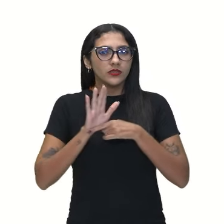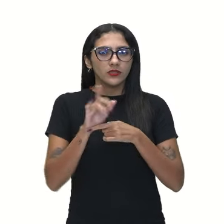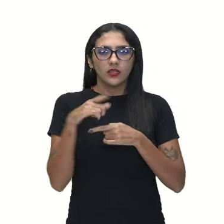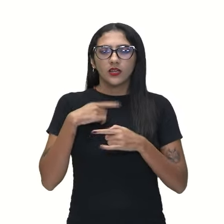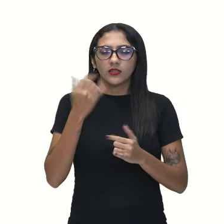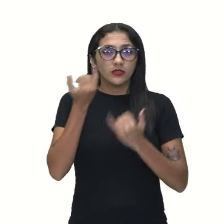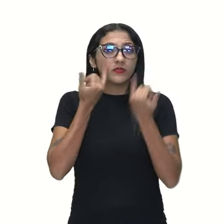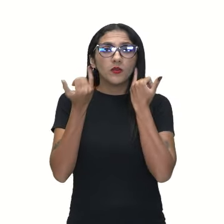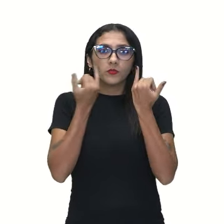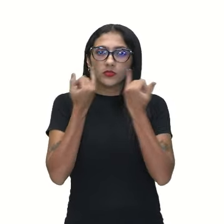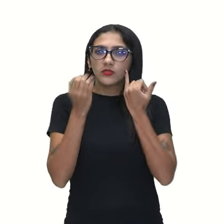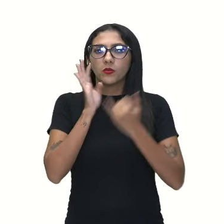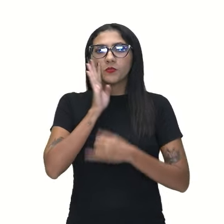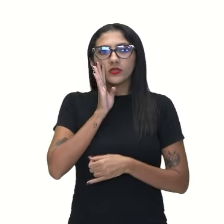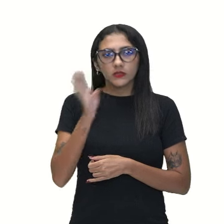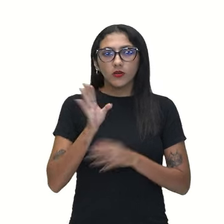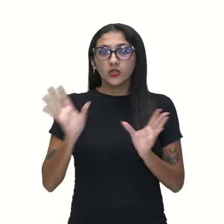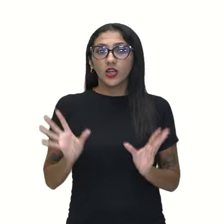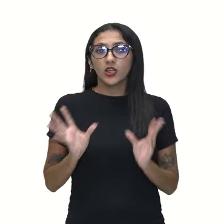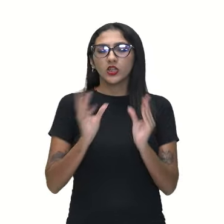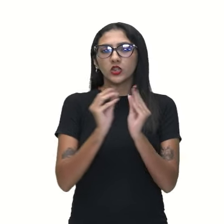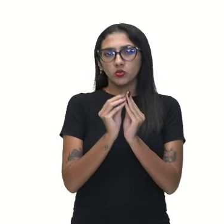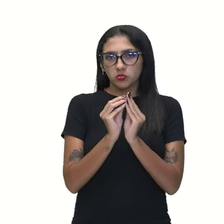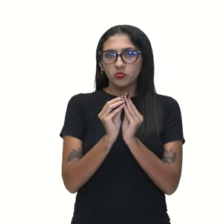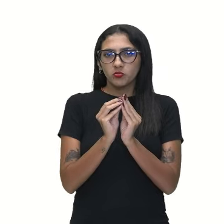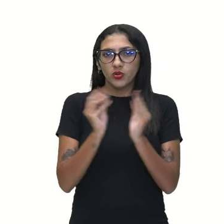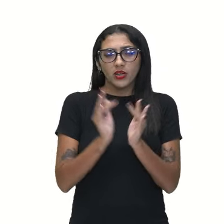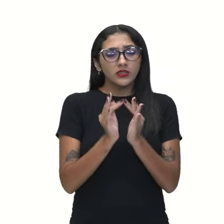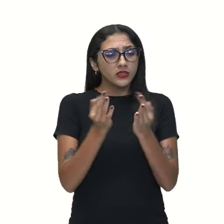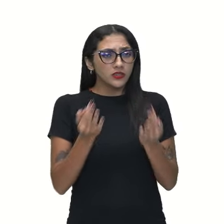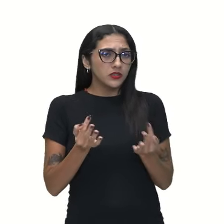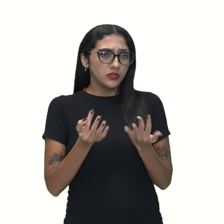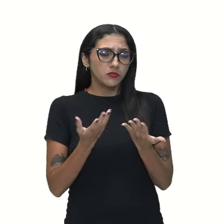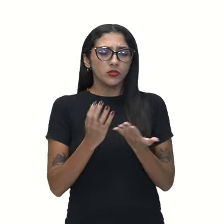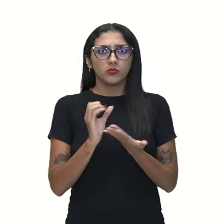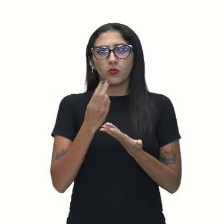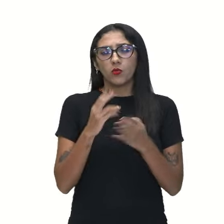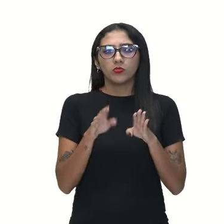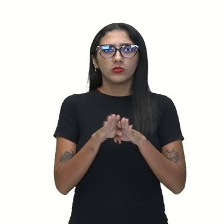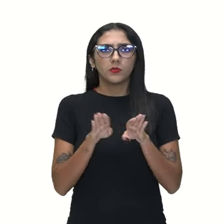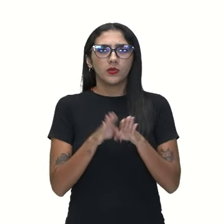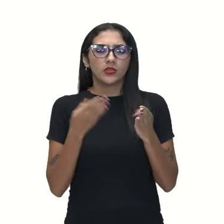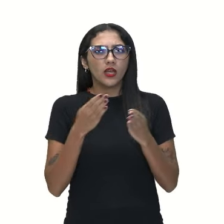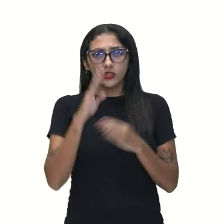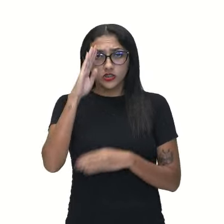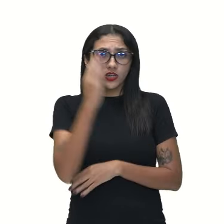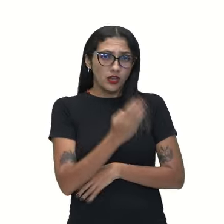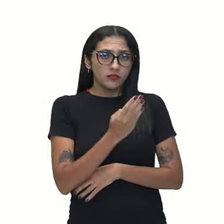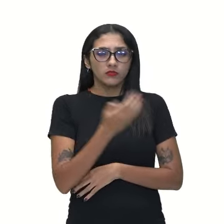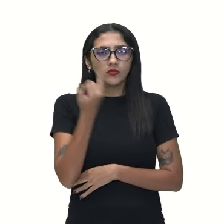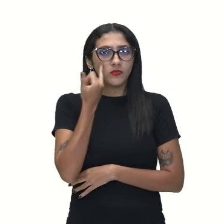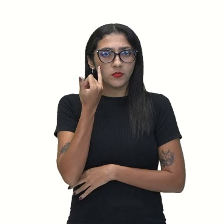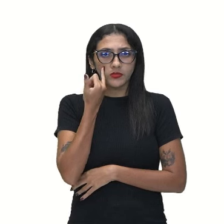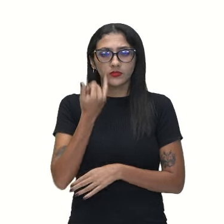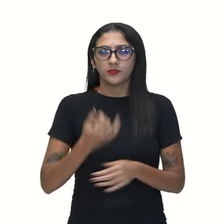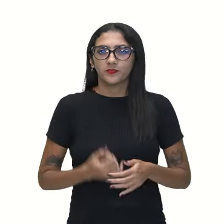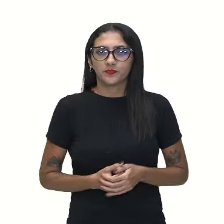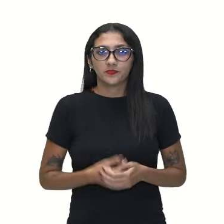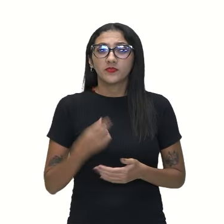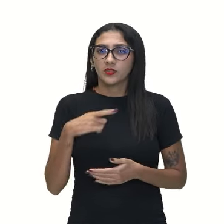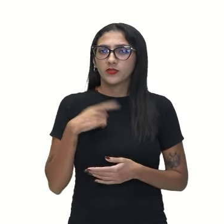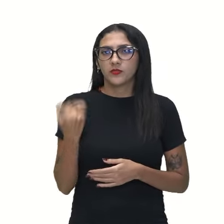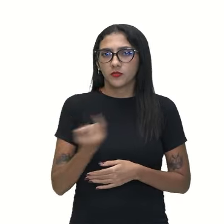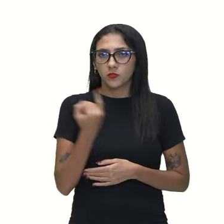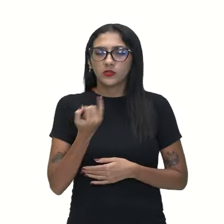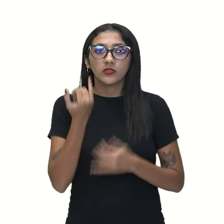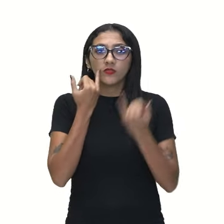informações principais de maneira resumida, abreviada ou sintetizada. Enfim, o importante é isso, as